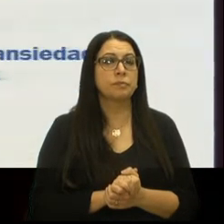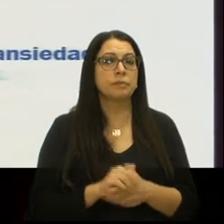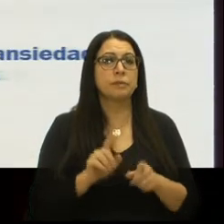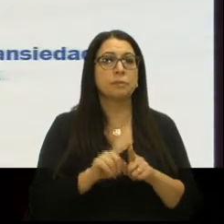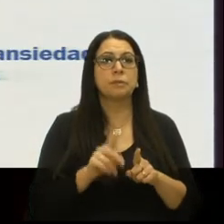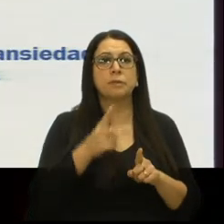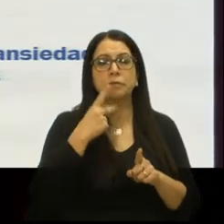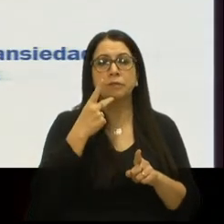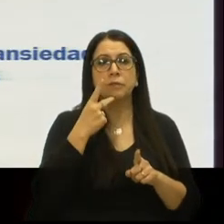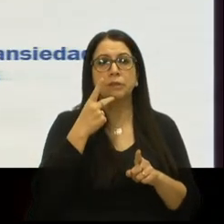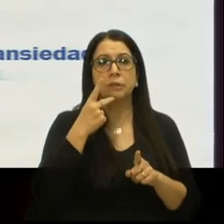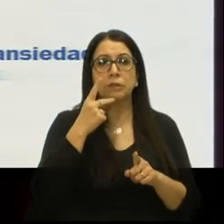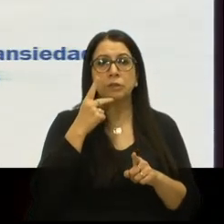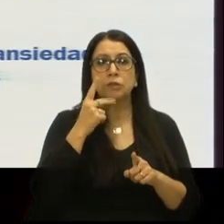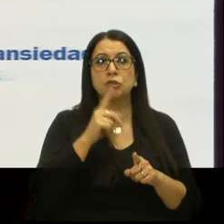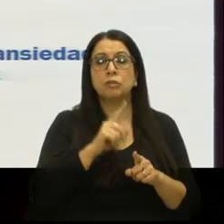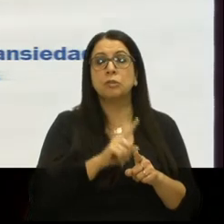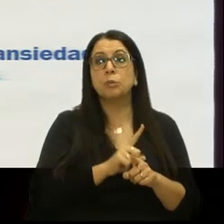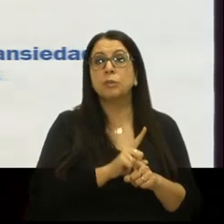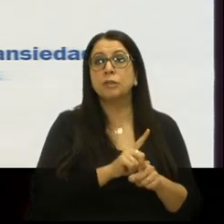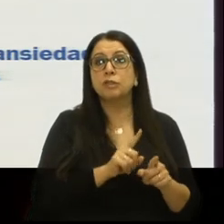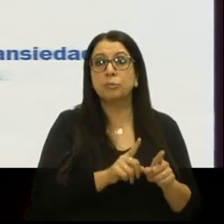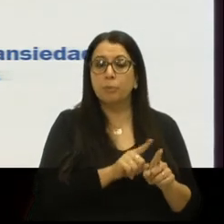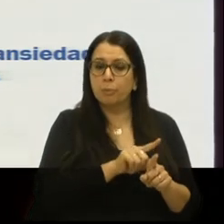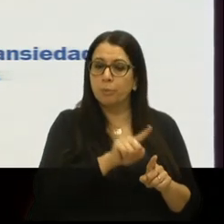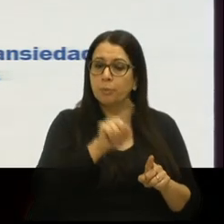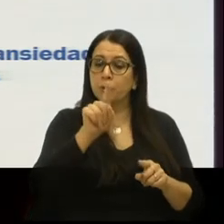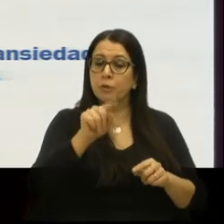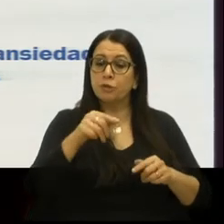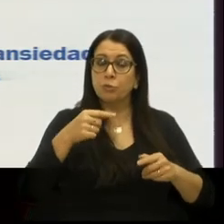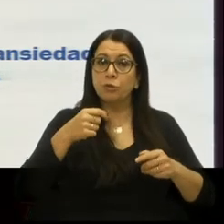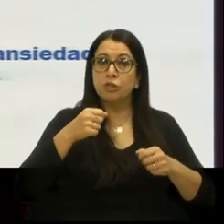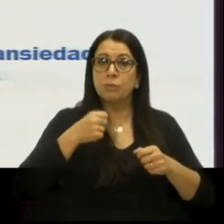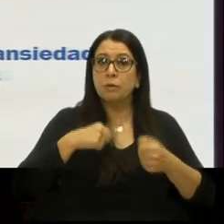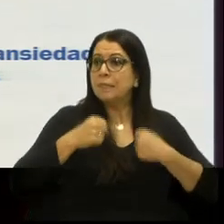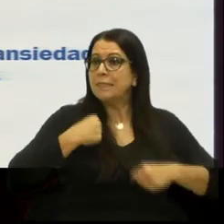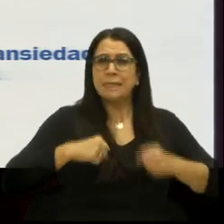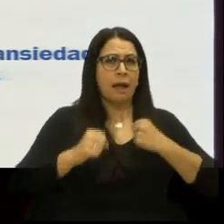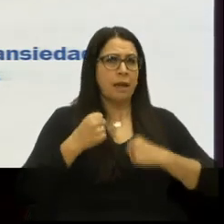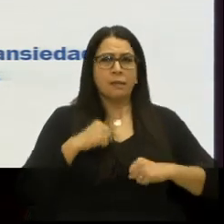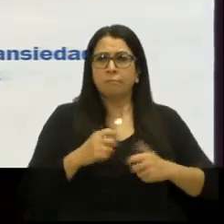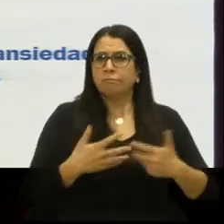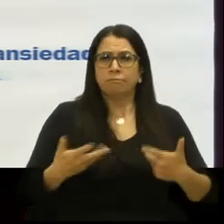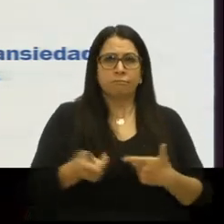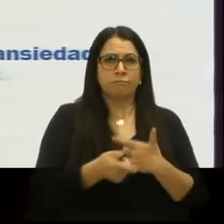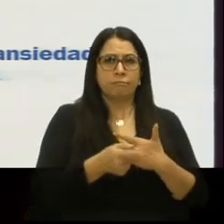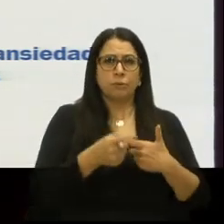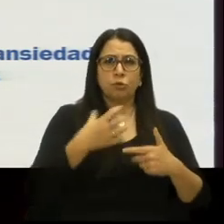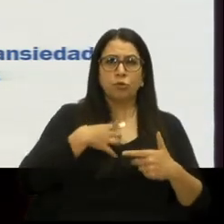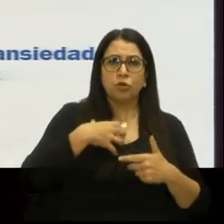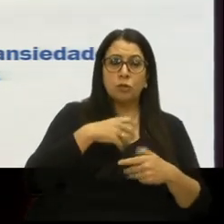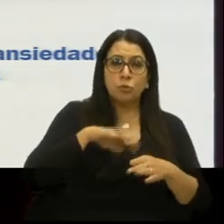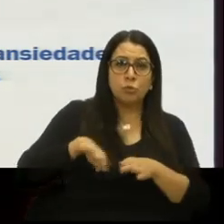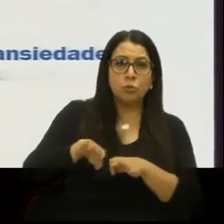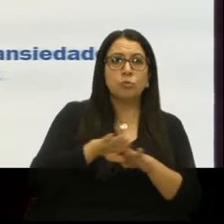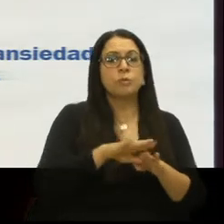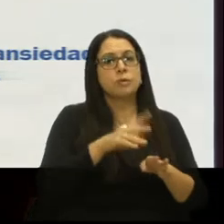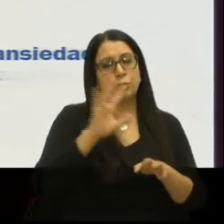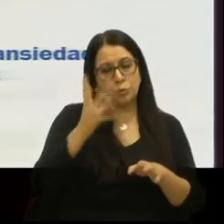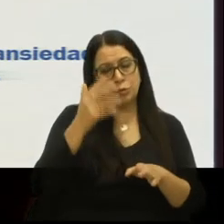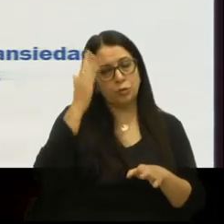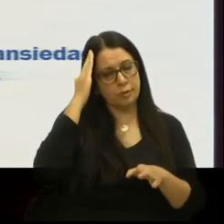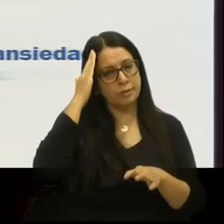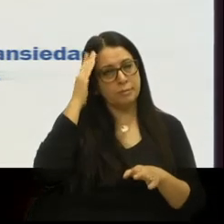depoimentos do crescimento da ansiedade de uma forma generalizada, né? Acredito que todos tenham recebido